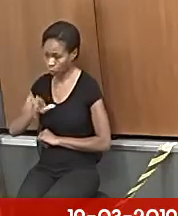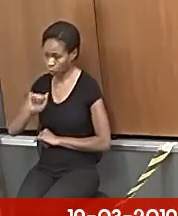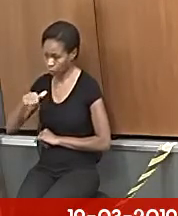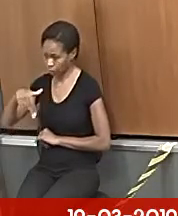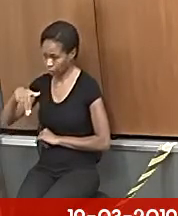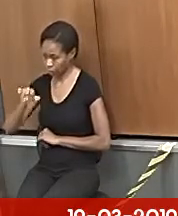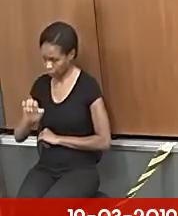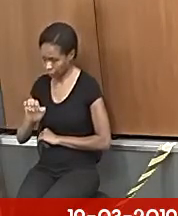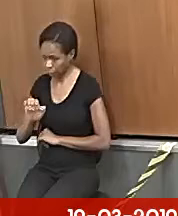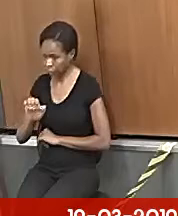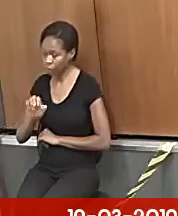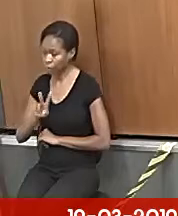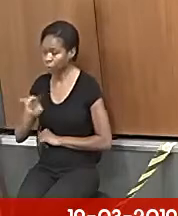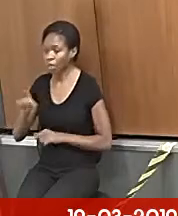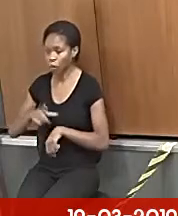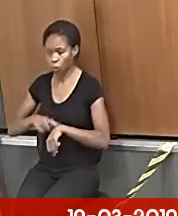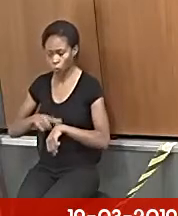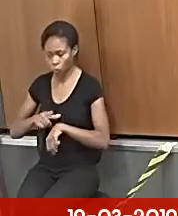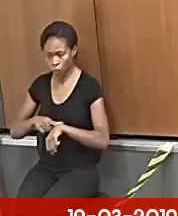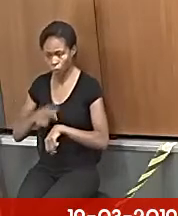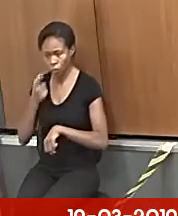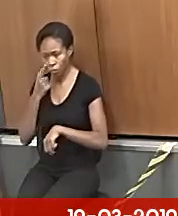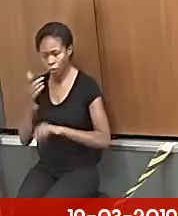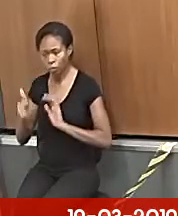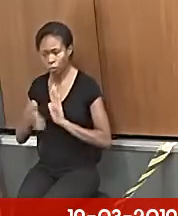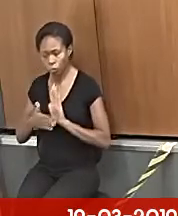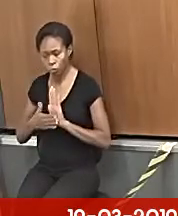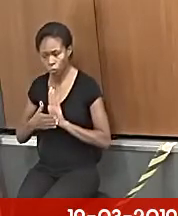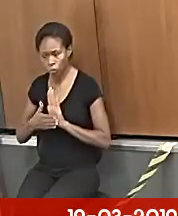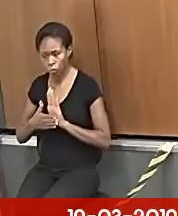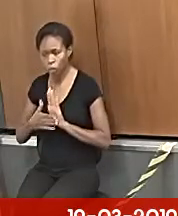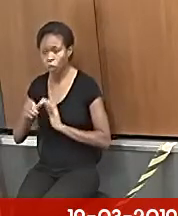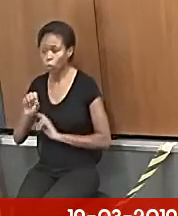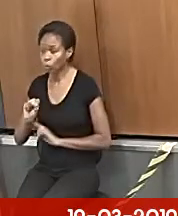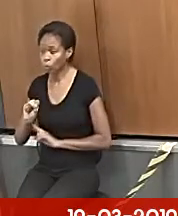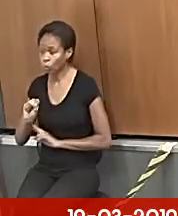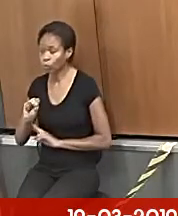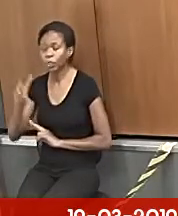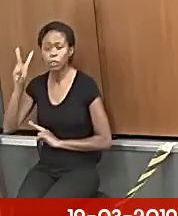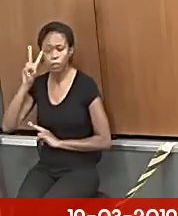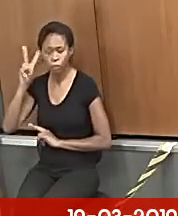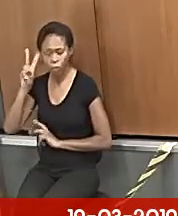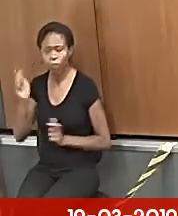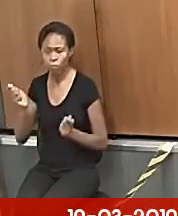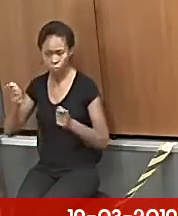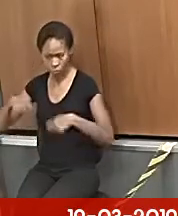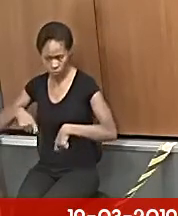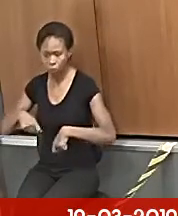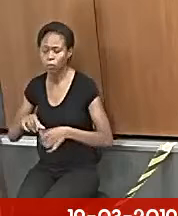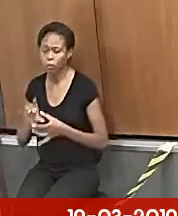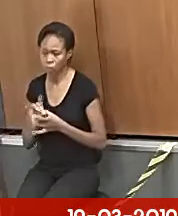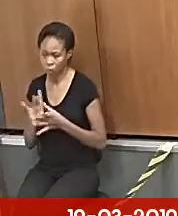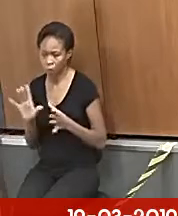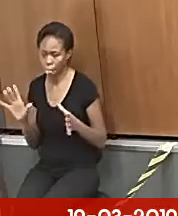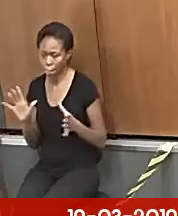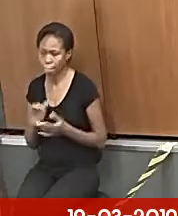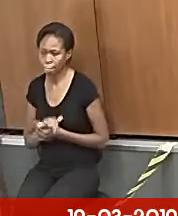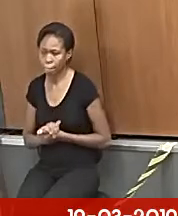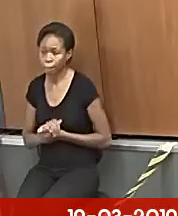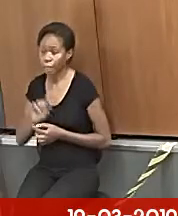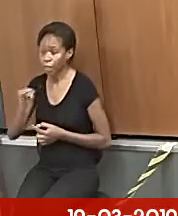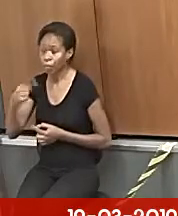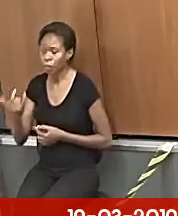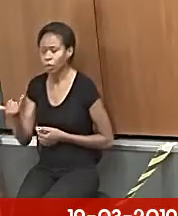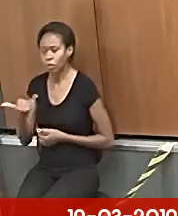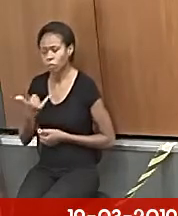dia 8 na segunda-feira na segunda feira pode ser aí depois a senhora só vai nos repassar